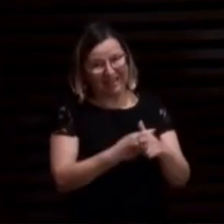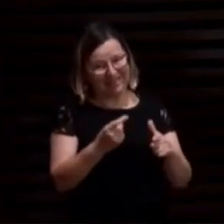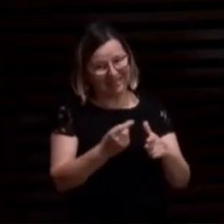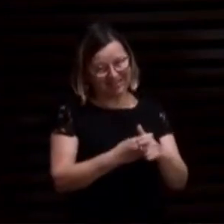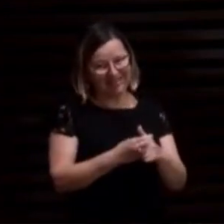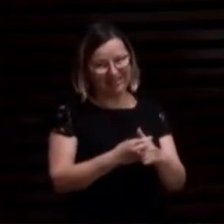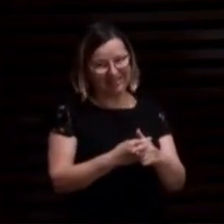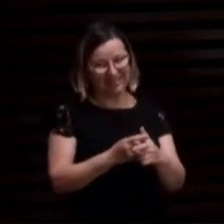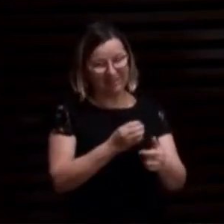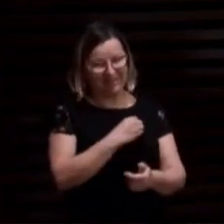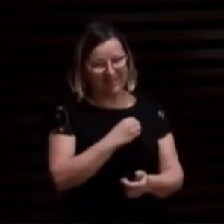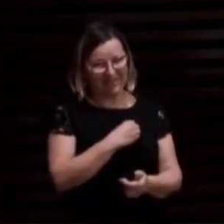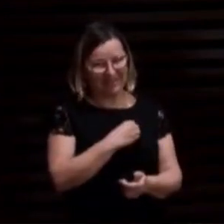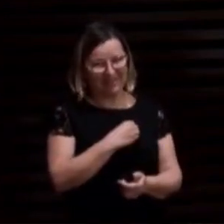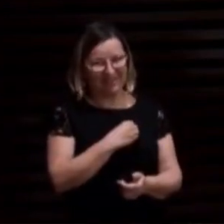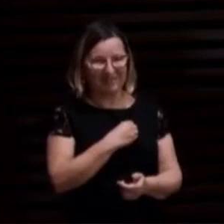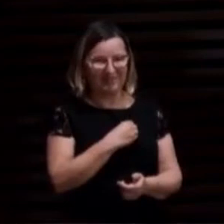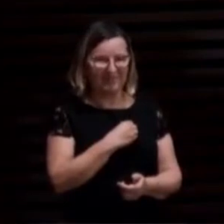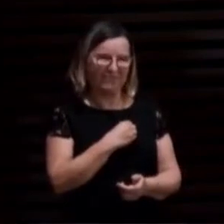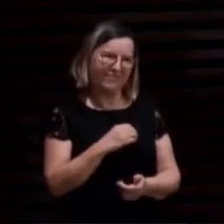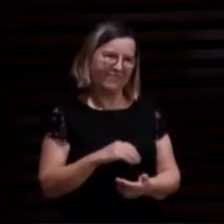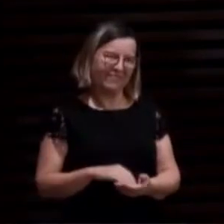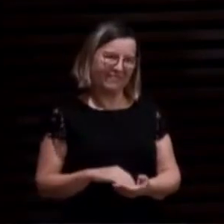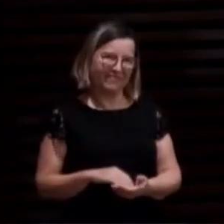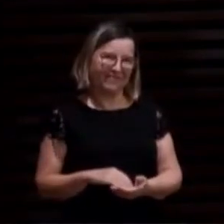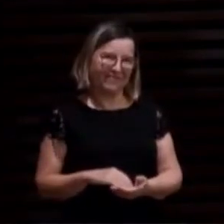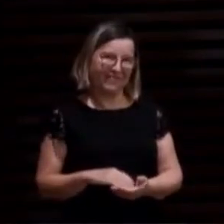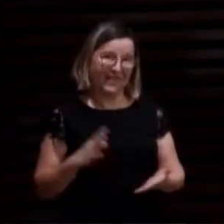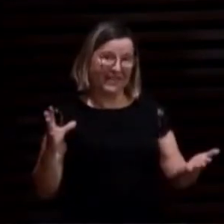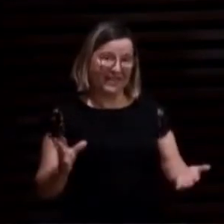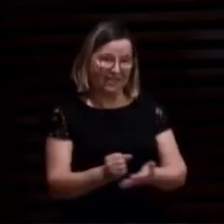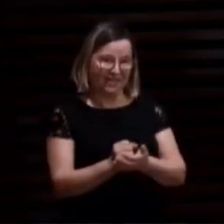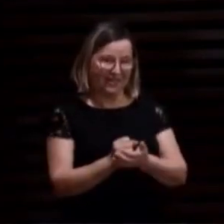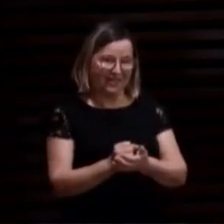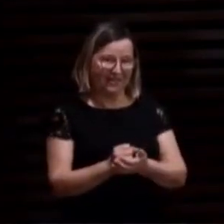salvação e a inclusão na vida, a vida de Cristo.